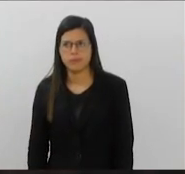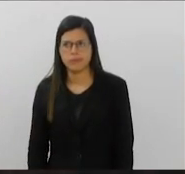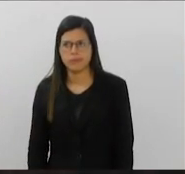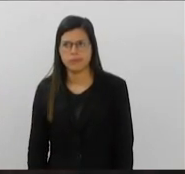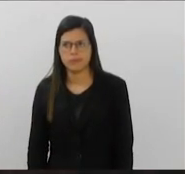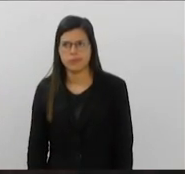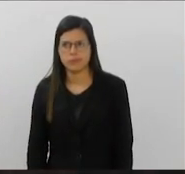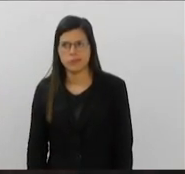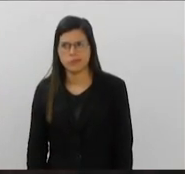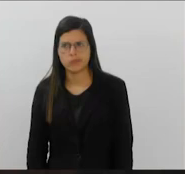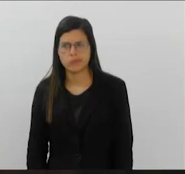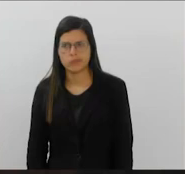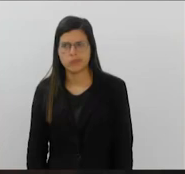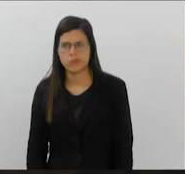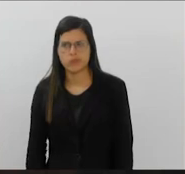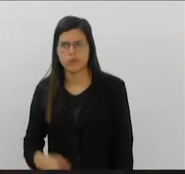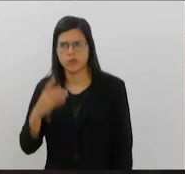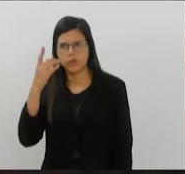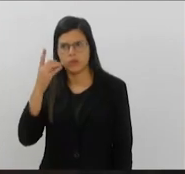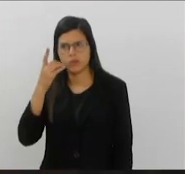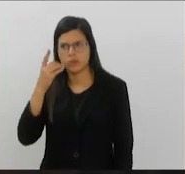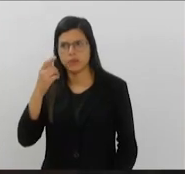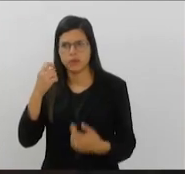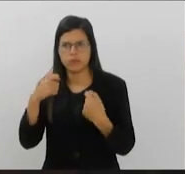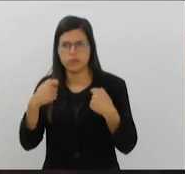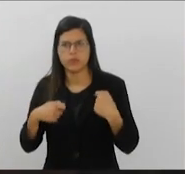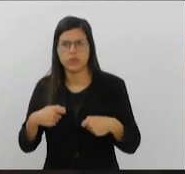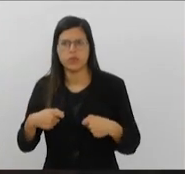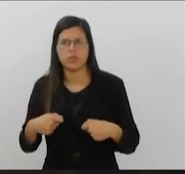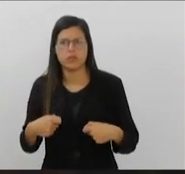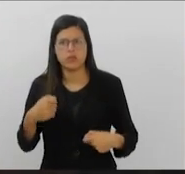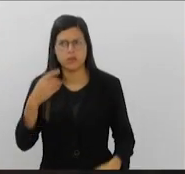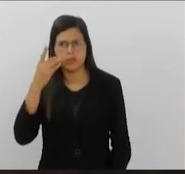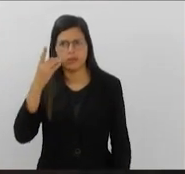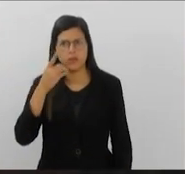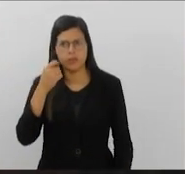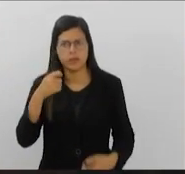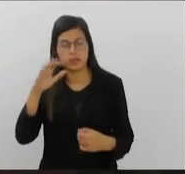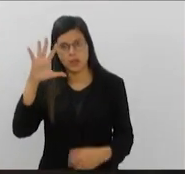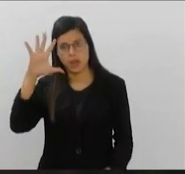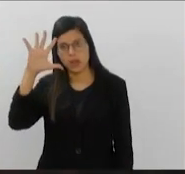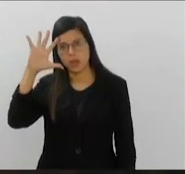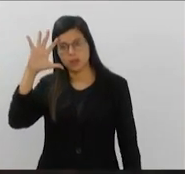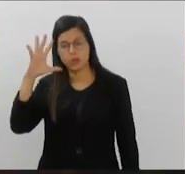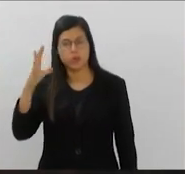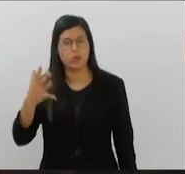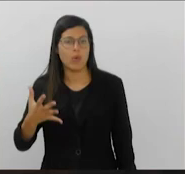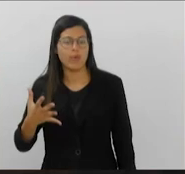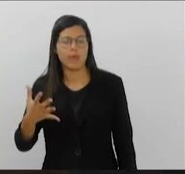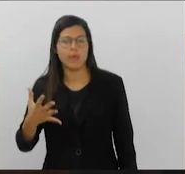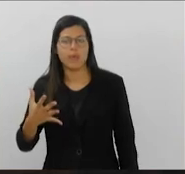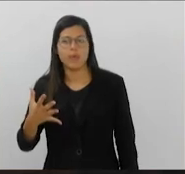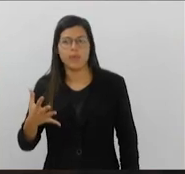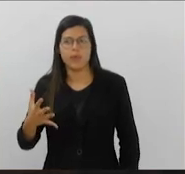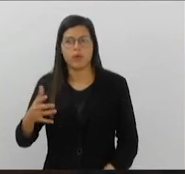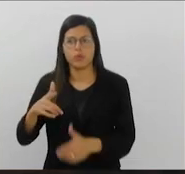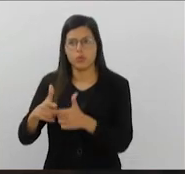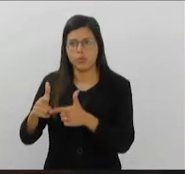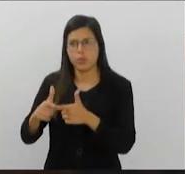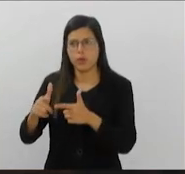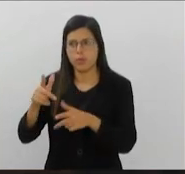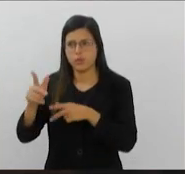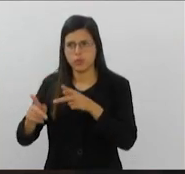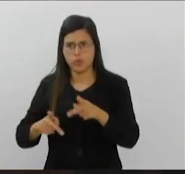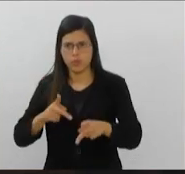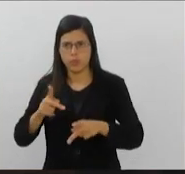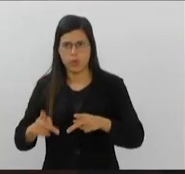me vem à cabeça, e o deputado ele tem que se prestar a isso, ele tem que se prestar a resolver as mazelas do povo que precisa do